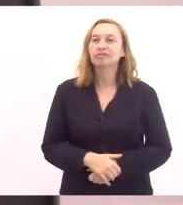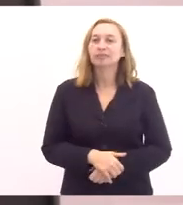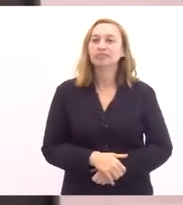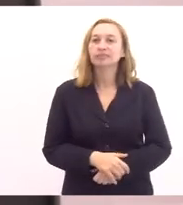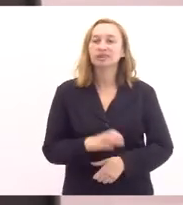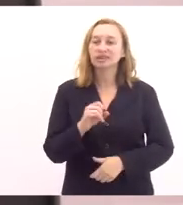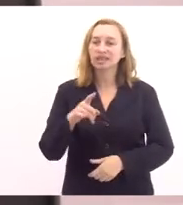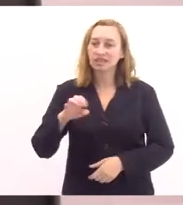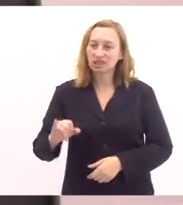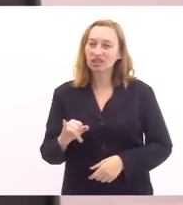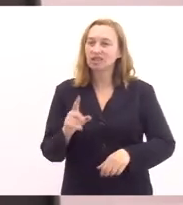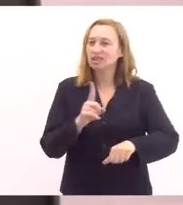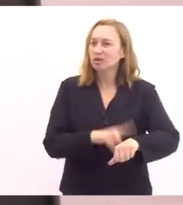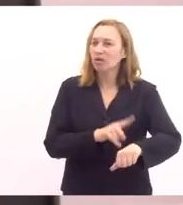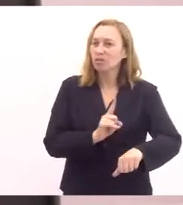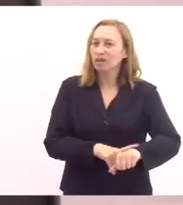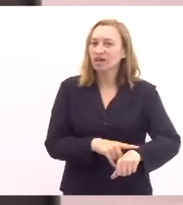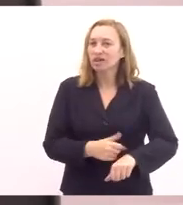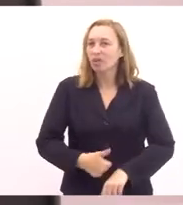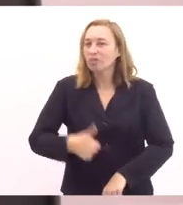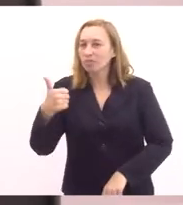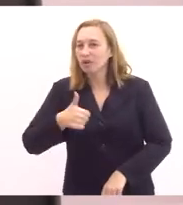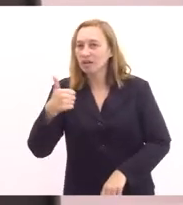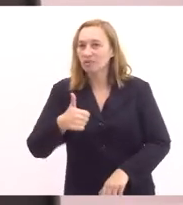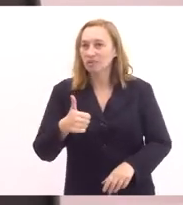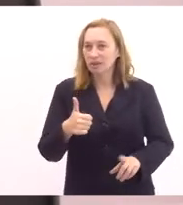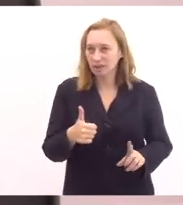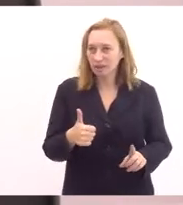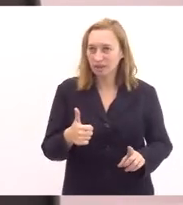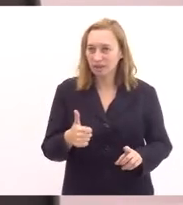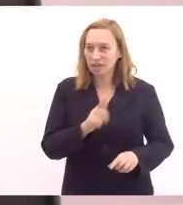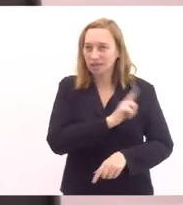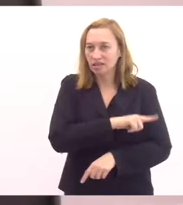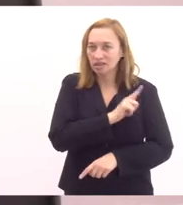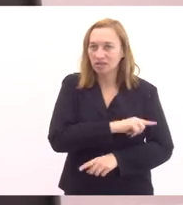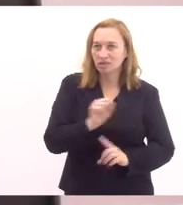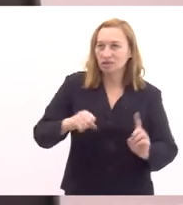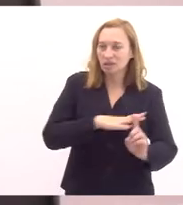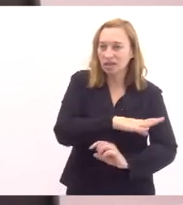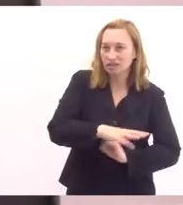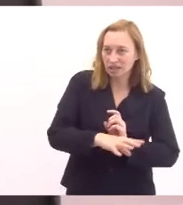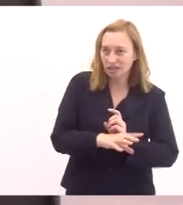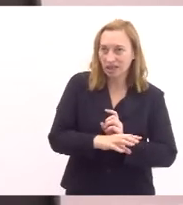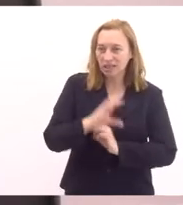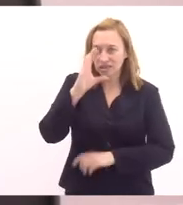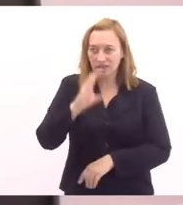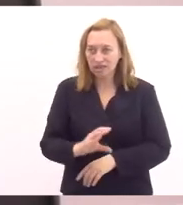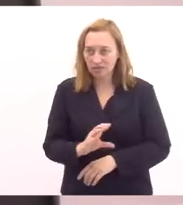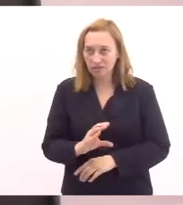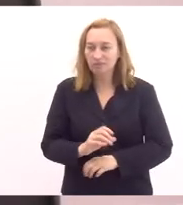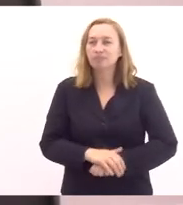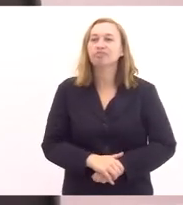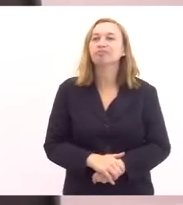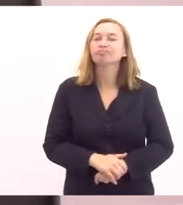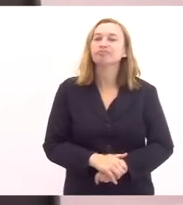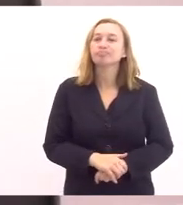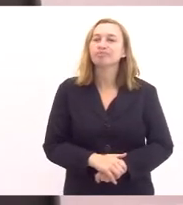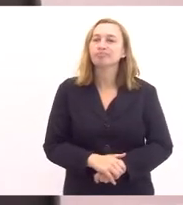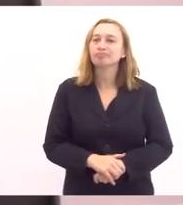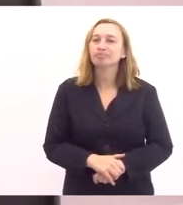enquanto cedinho nesse momento é a primeira gestão da sociedade civil na direção do cedin